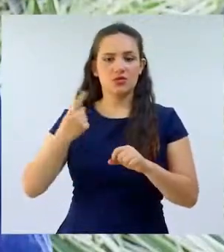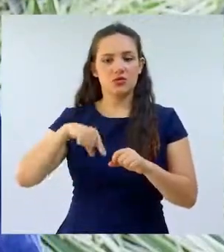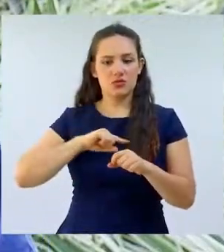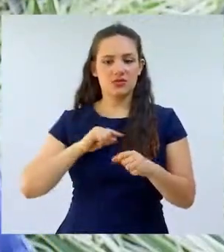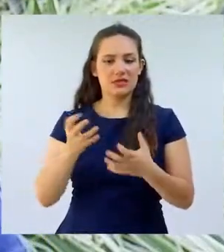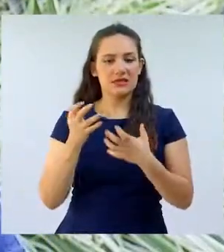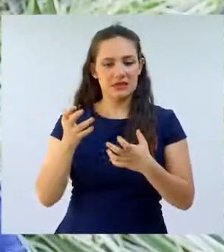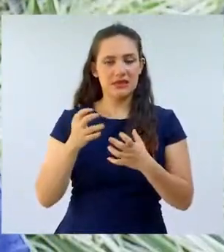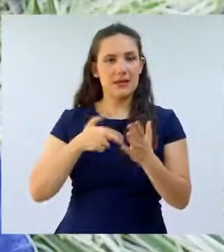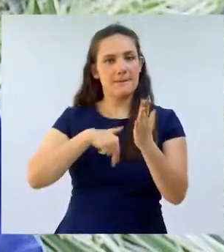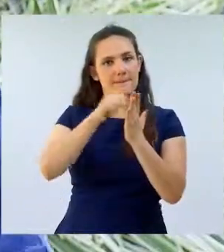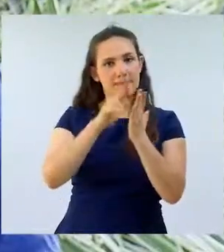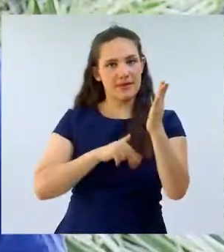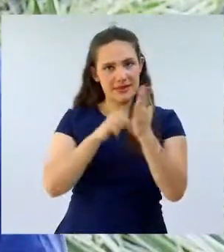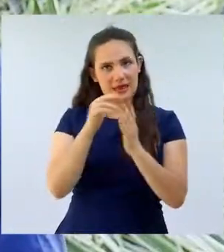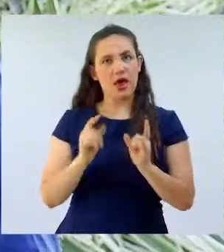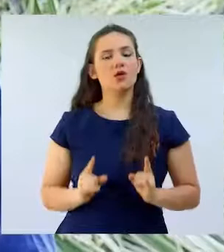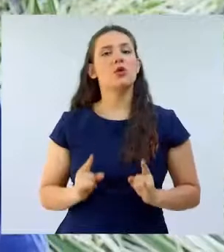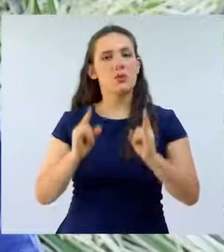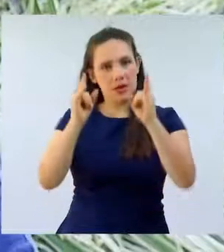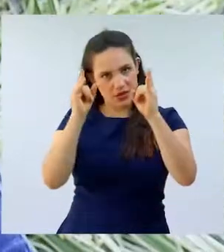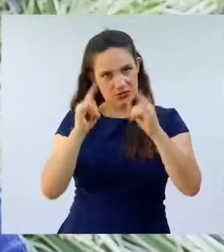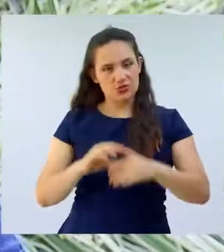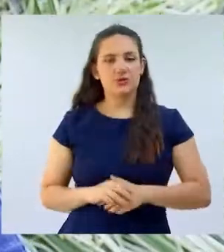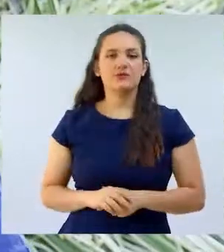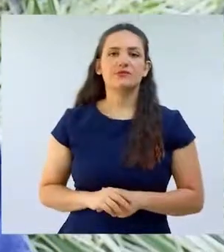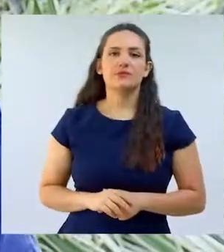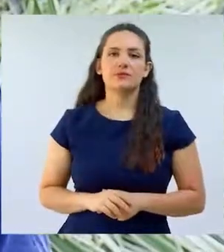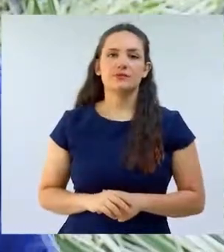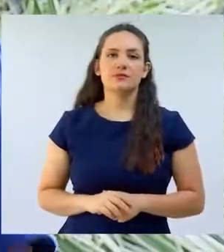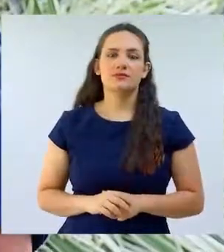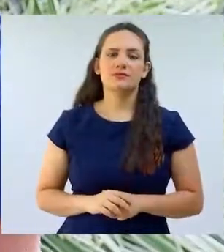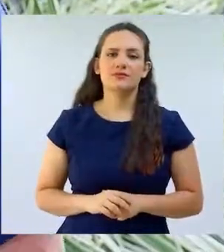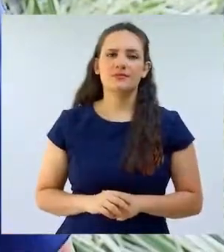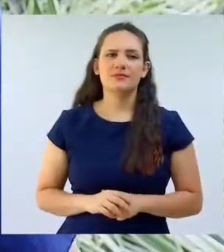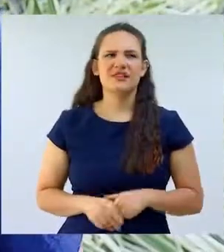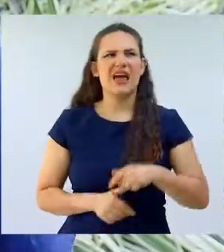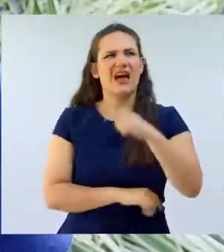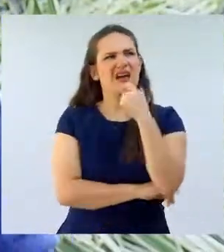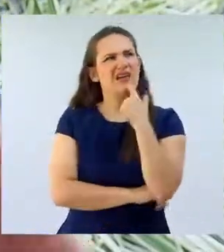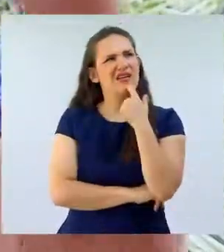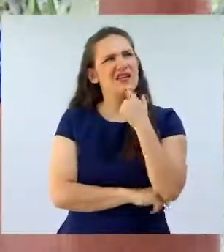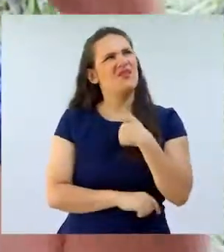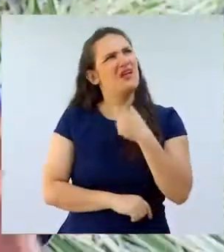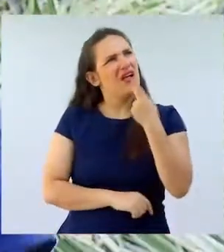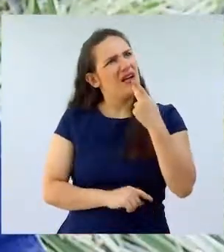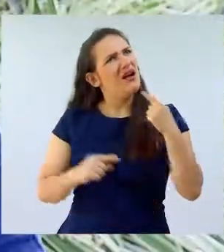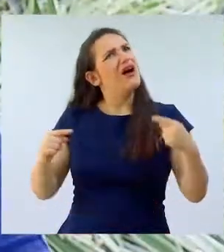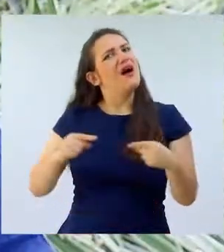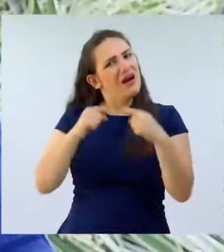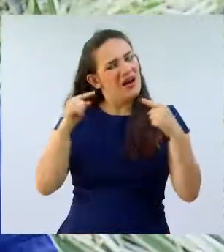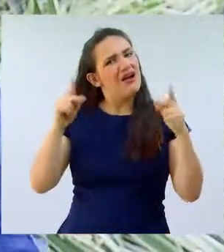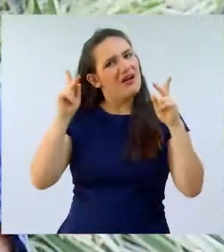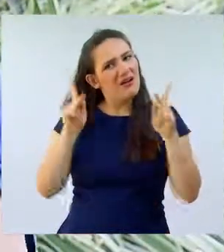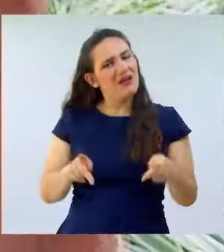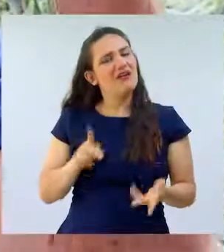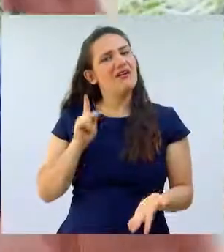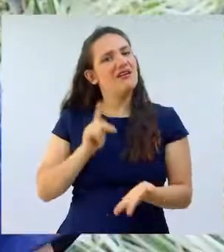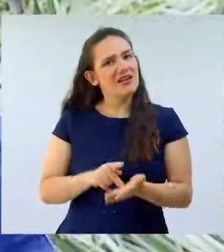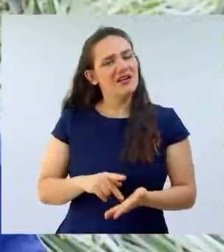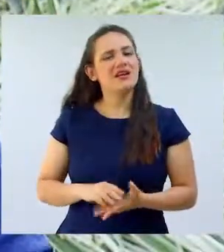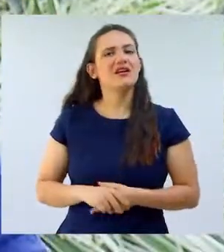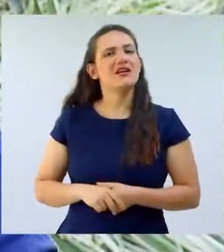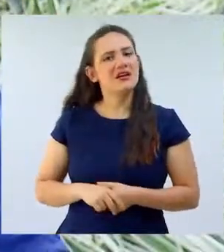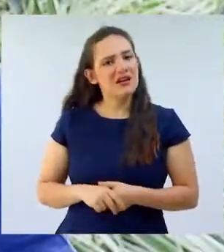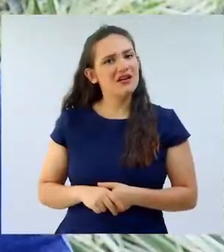dos prédios. Perguntou se eu queria, se eu topava fazer. Eu falei, mas cara, eu estava pensando nisso. Isso foi uma coincidência